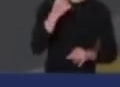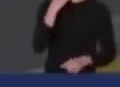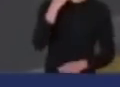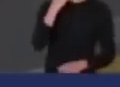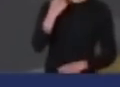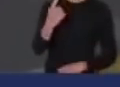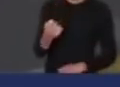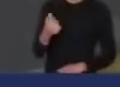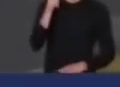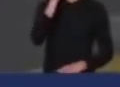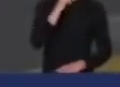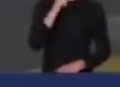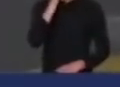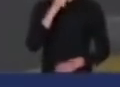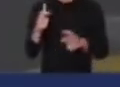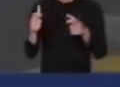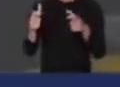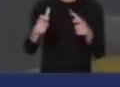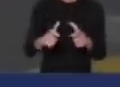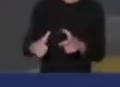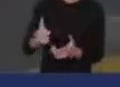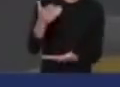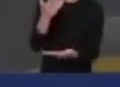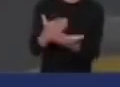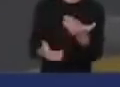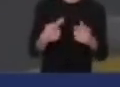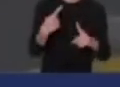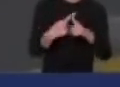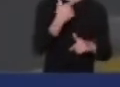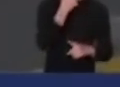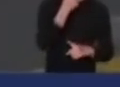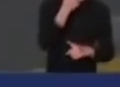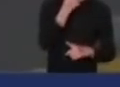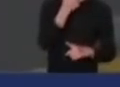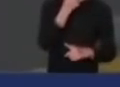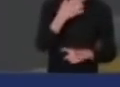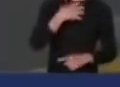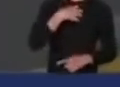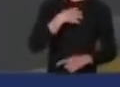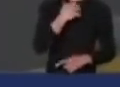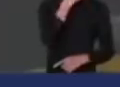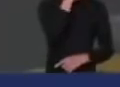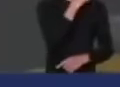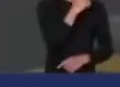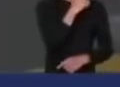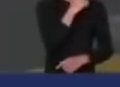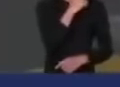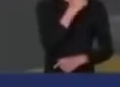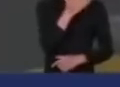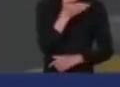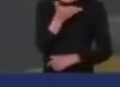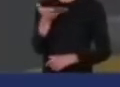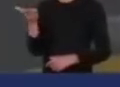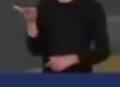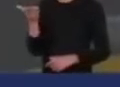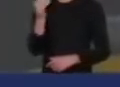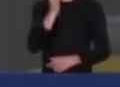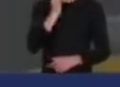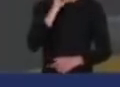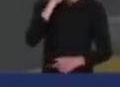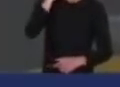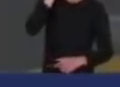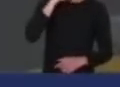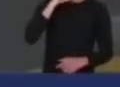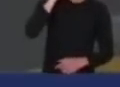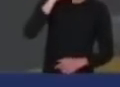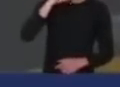colegas, à corporação, o direito de julgá-lo. E lá dentro, ainda que não digam, muitos, quem sabe